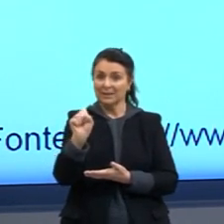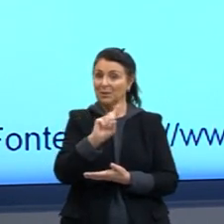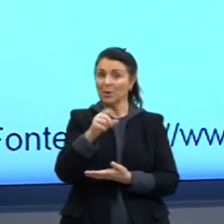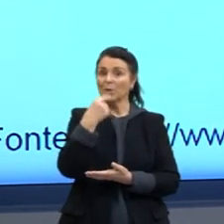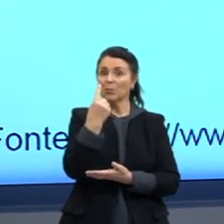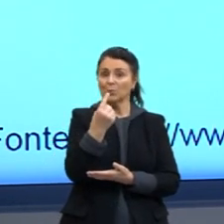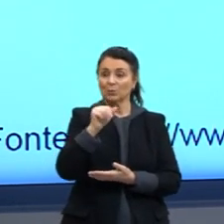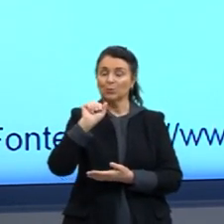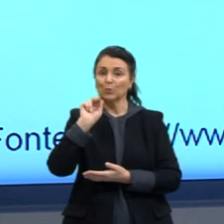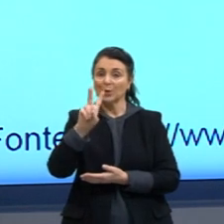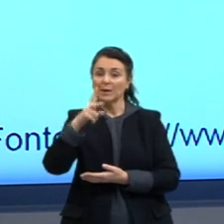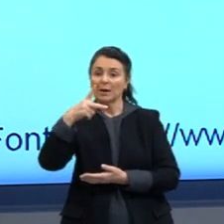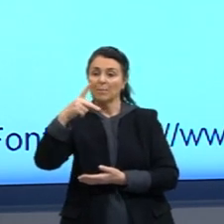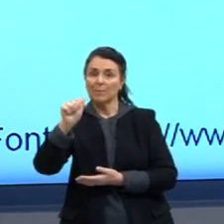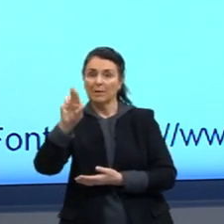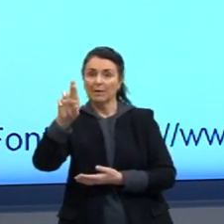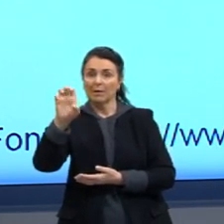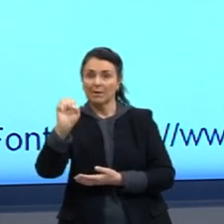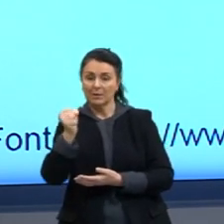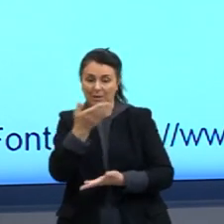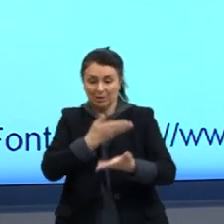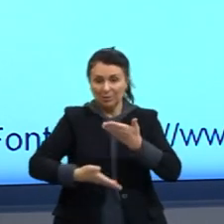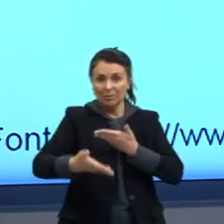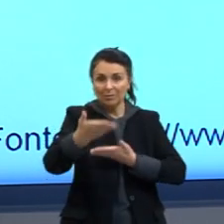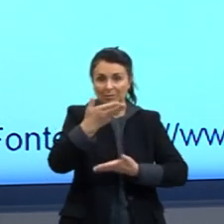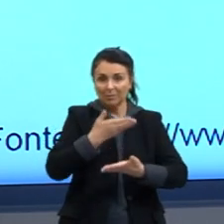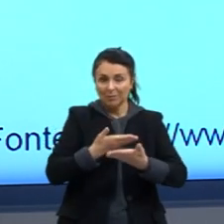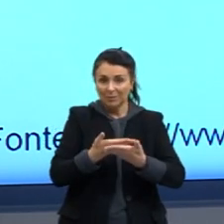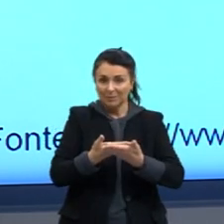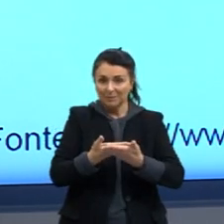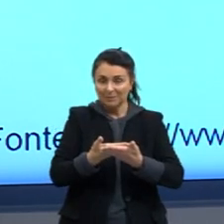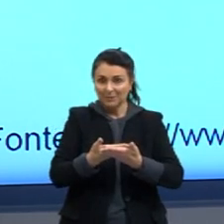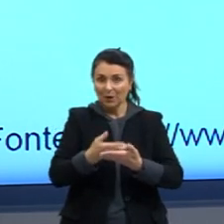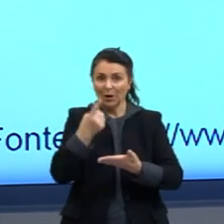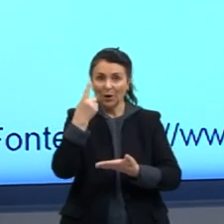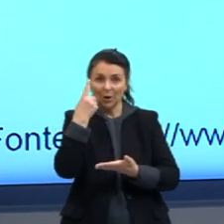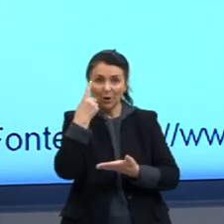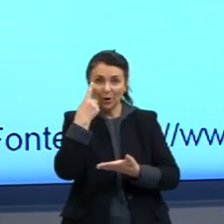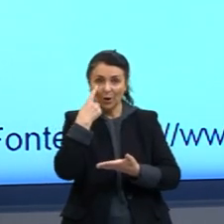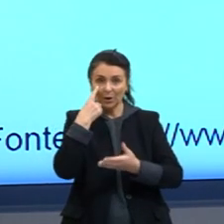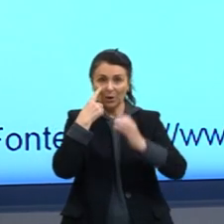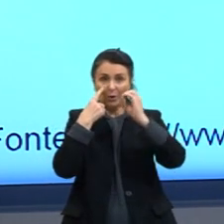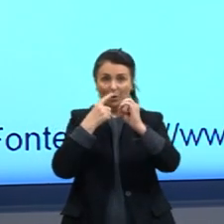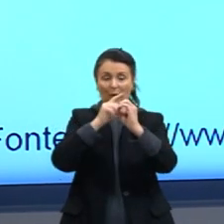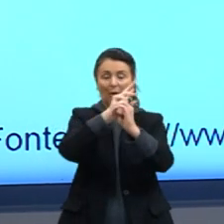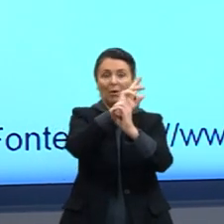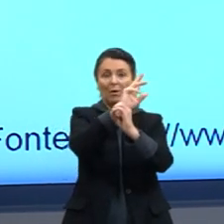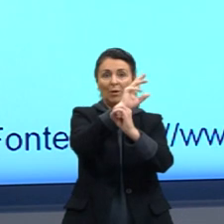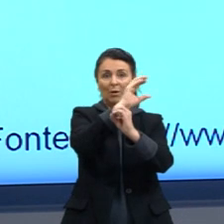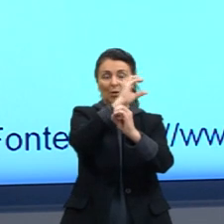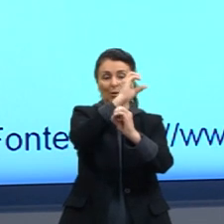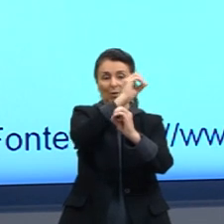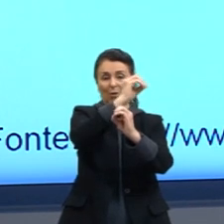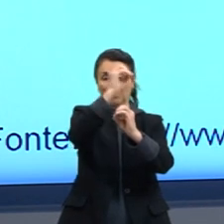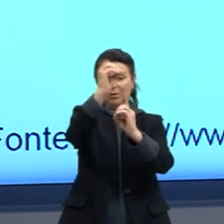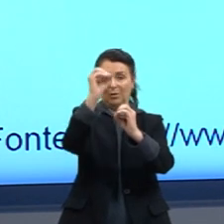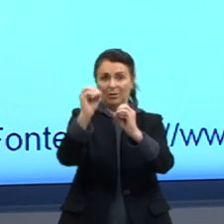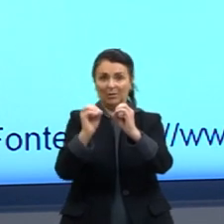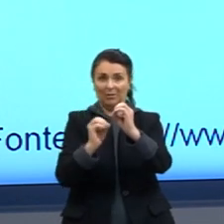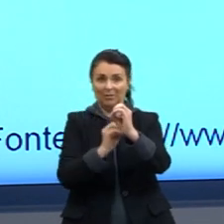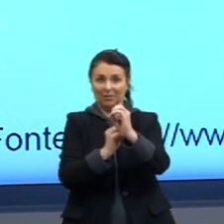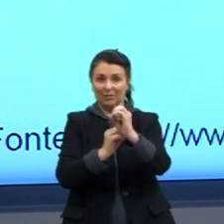pode ser mais tá então eles vão compartilhar dois pares aquele estão compartilhando esses quatro certo dois